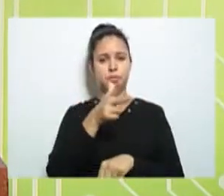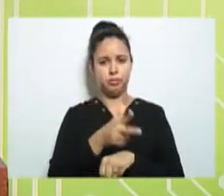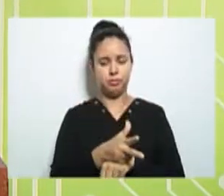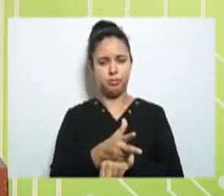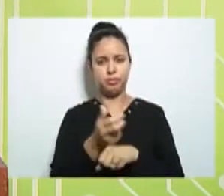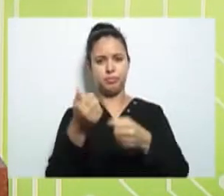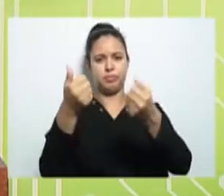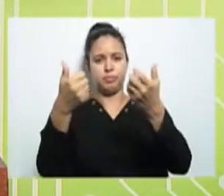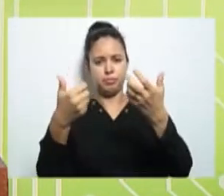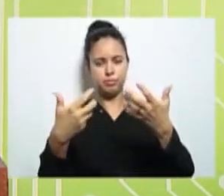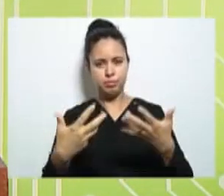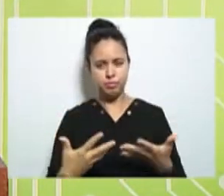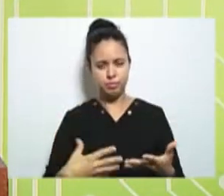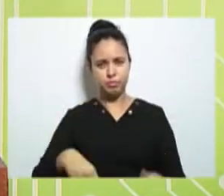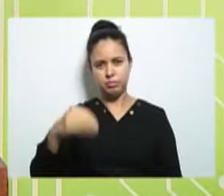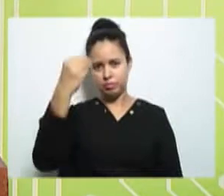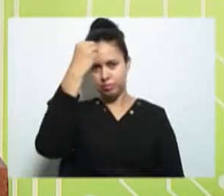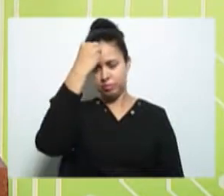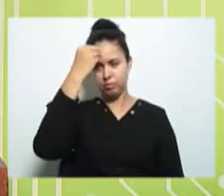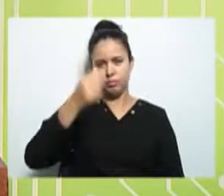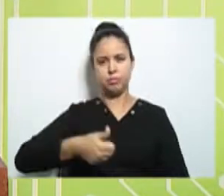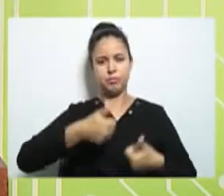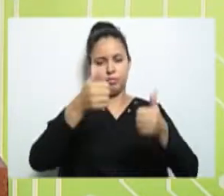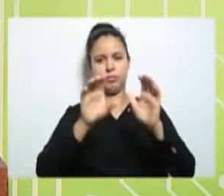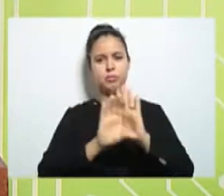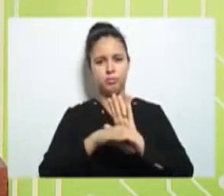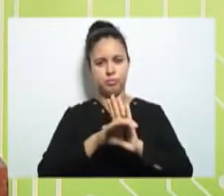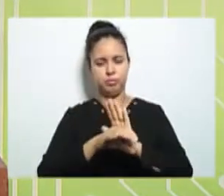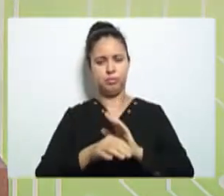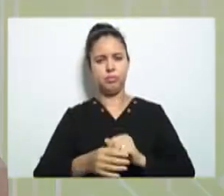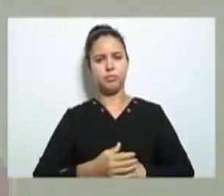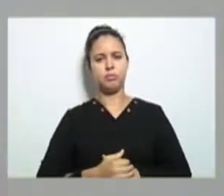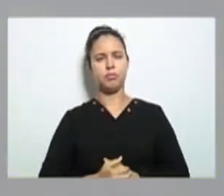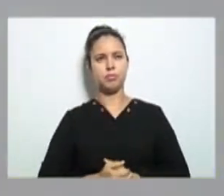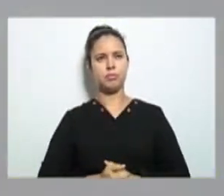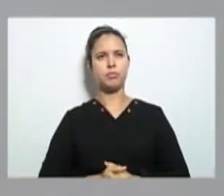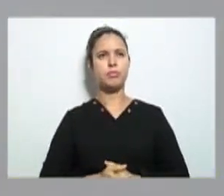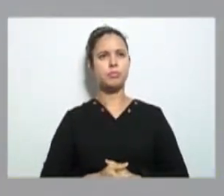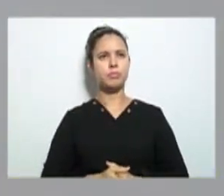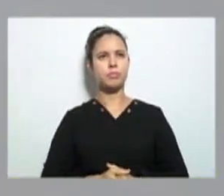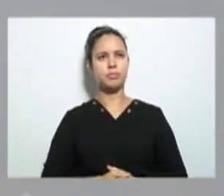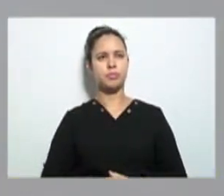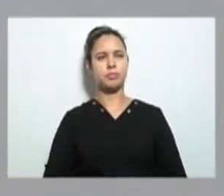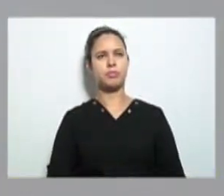vai fixar melhor esse conteúdo na nossa mente.